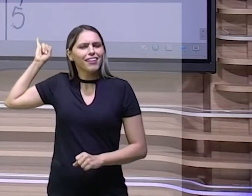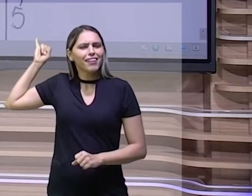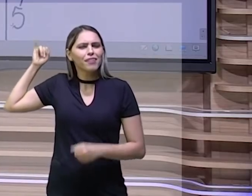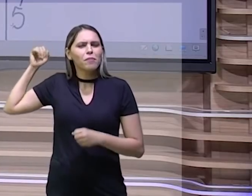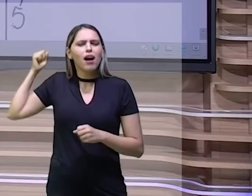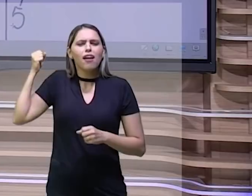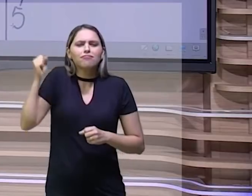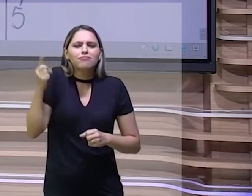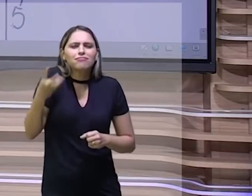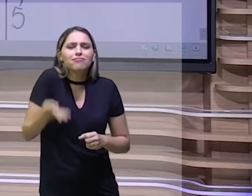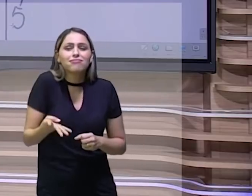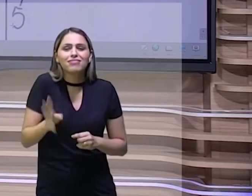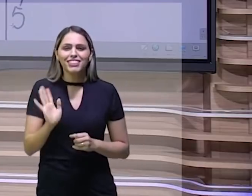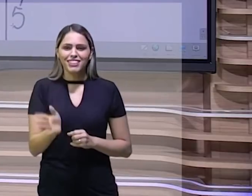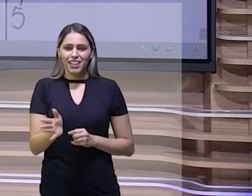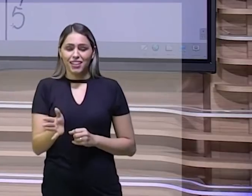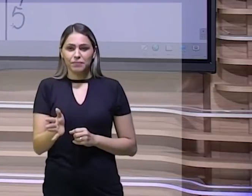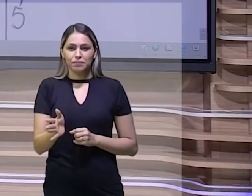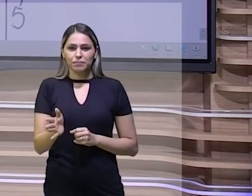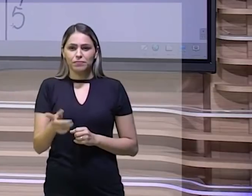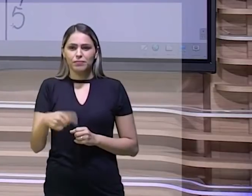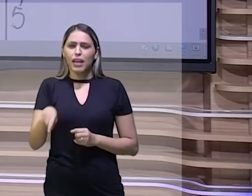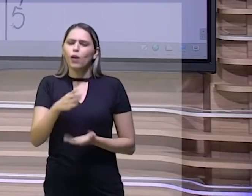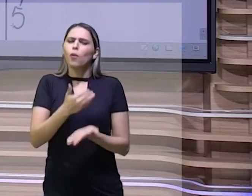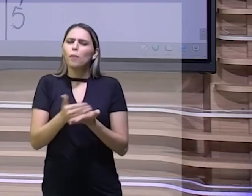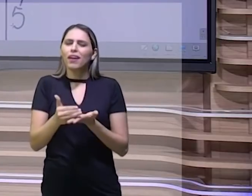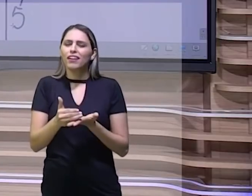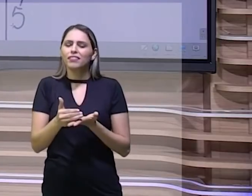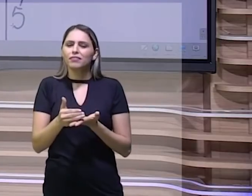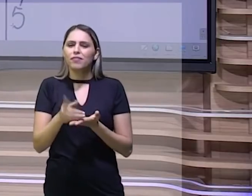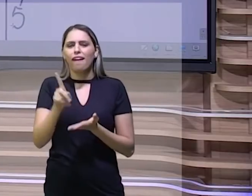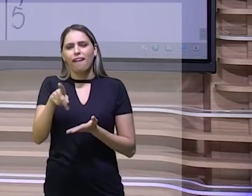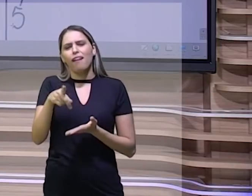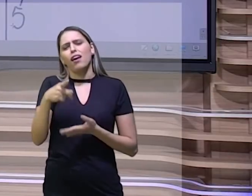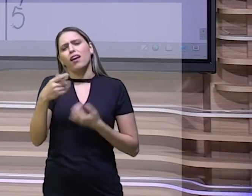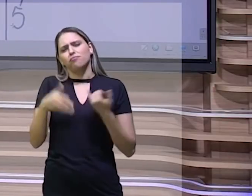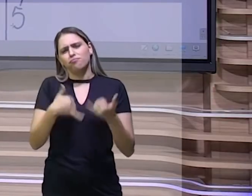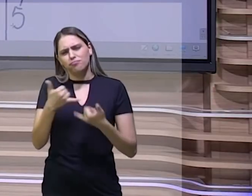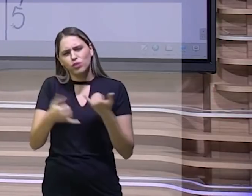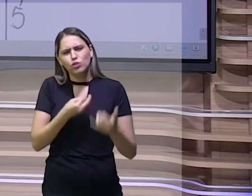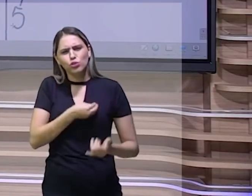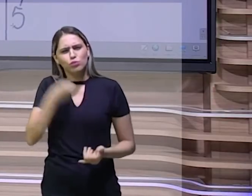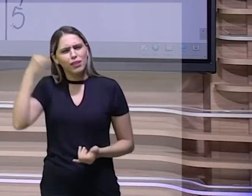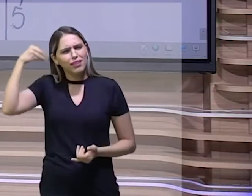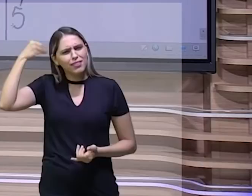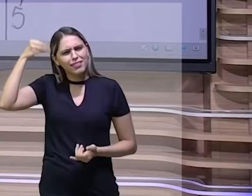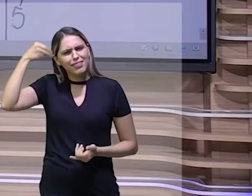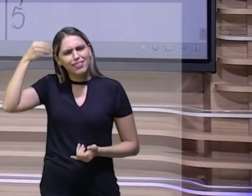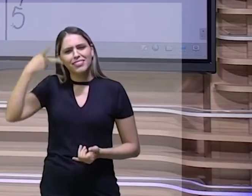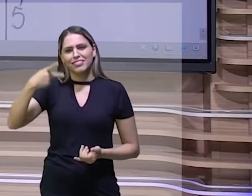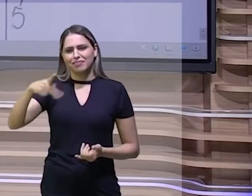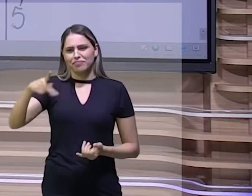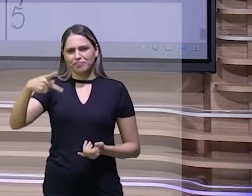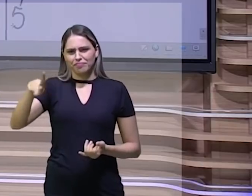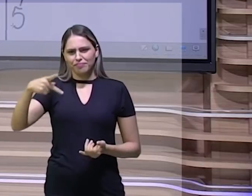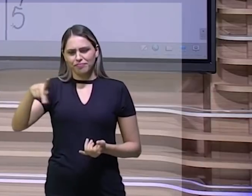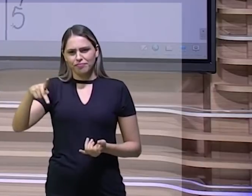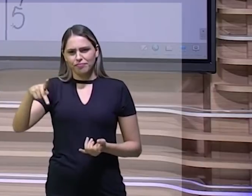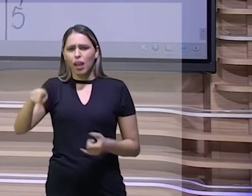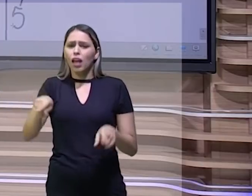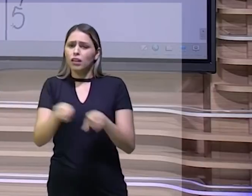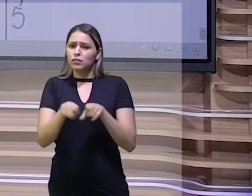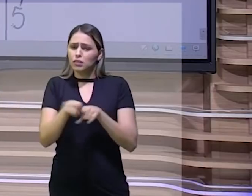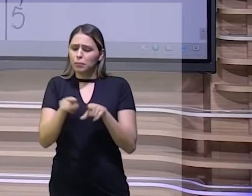dois, três e já, quem começa a brincadeira é da sua vivência. Números crescentes e